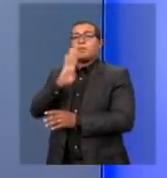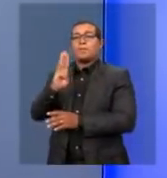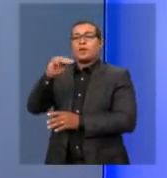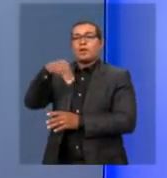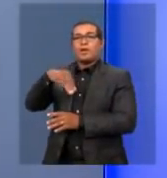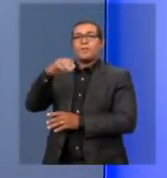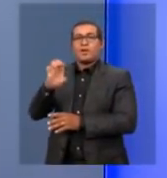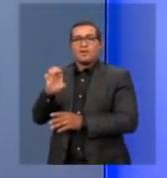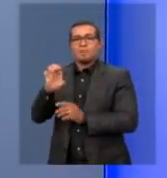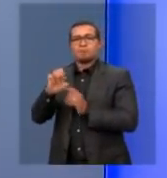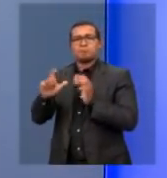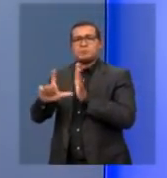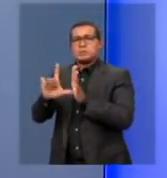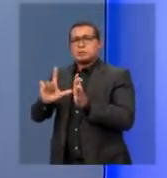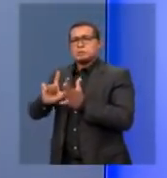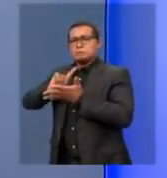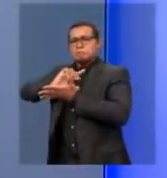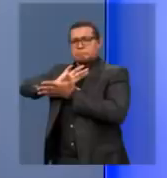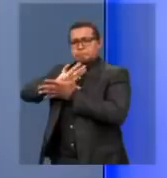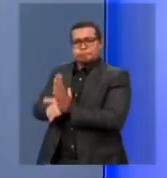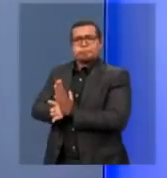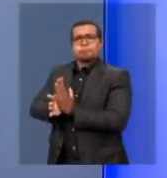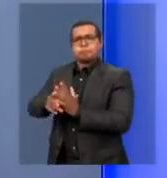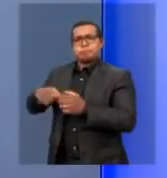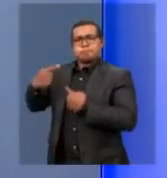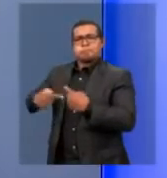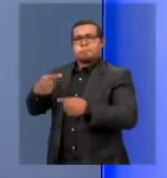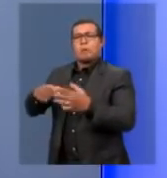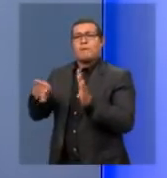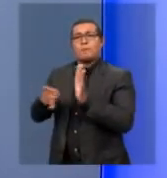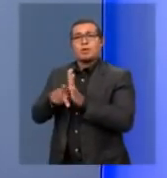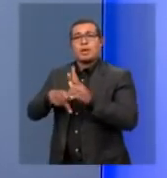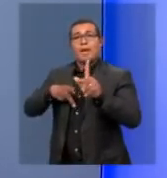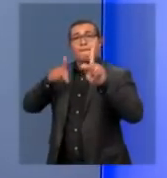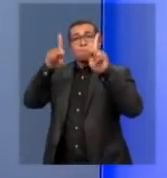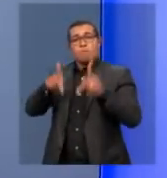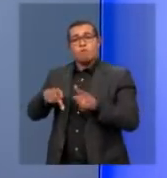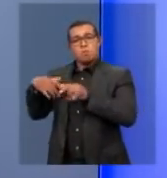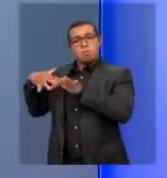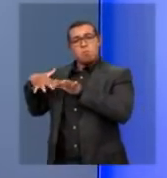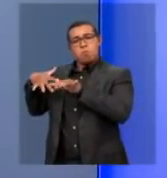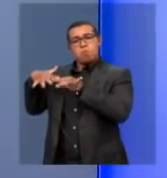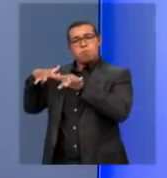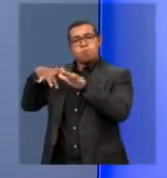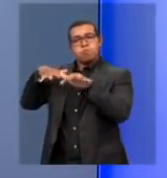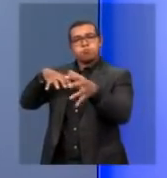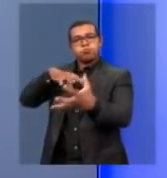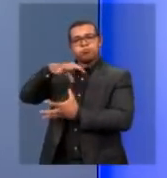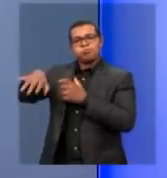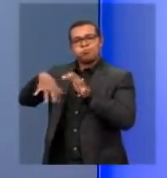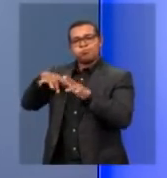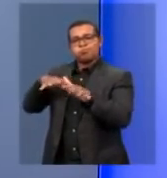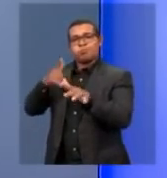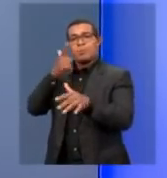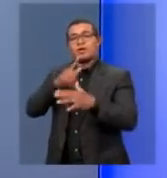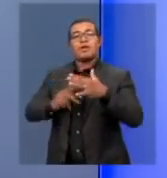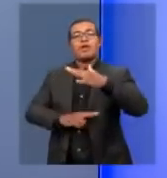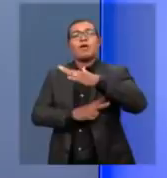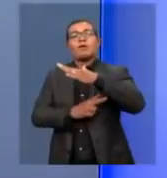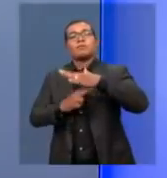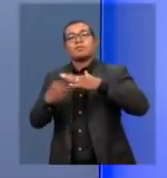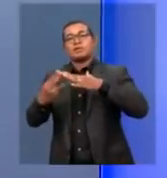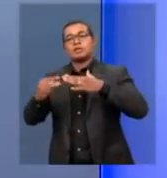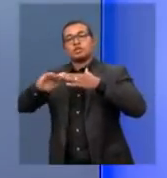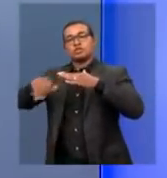disputava na rua o fim do pedágio da roda sol e é direitos sociais você vai fazer isso se você